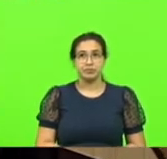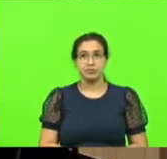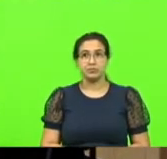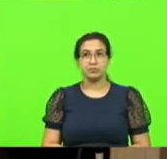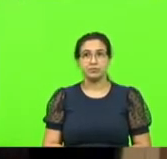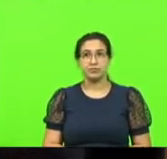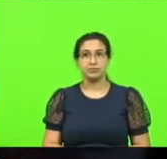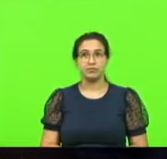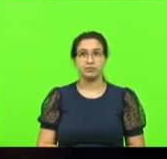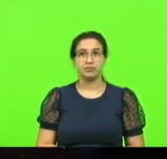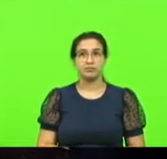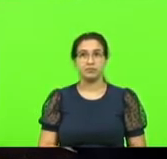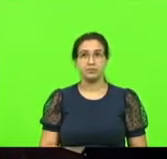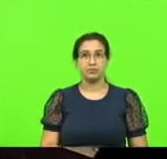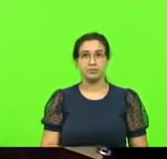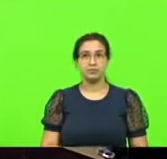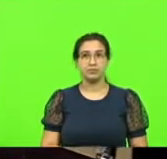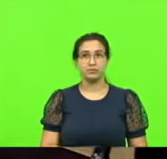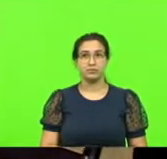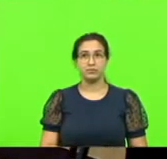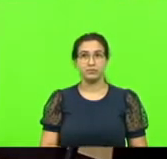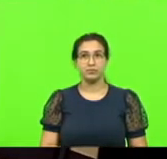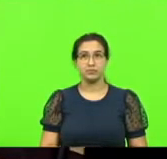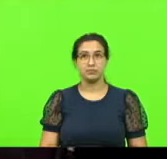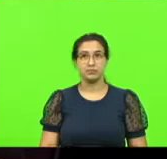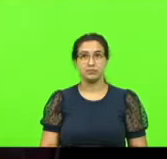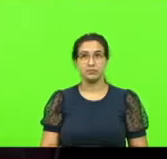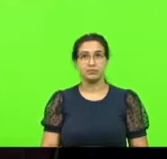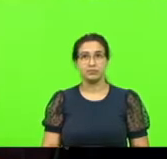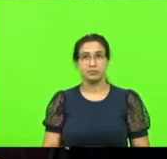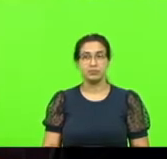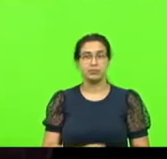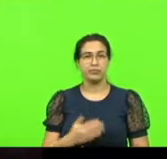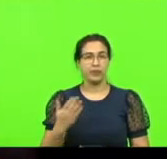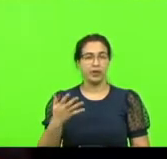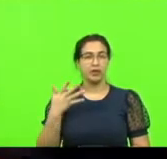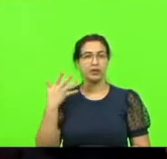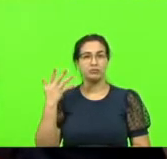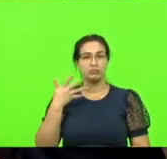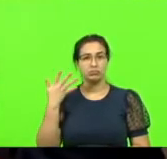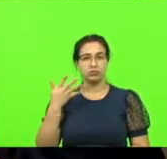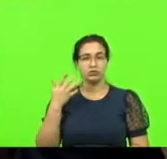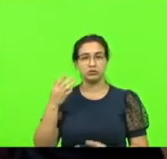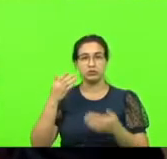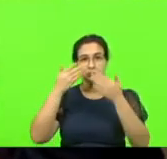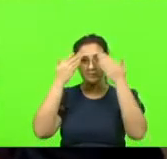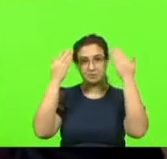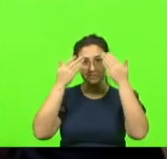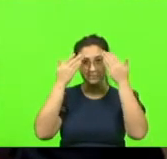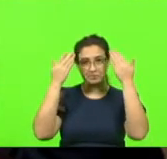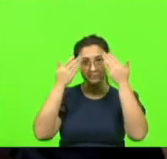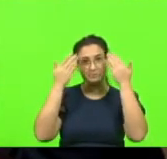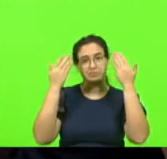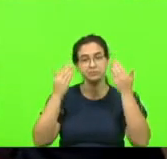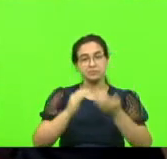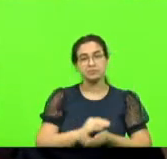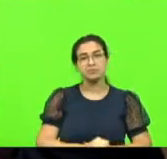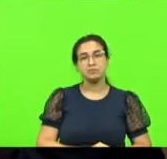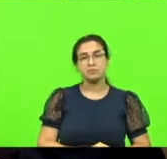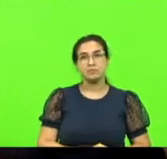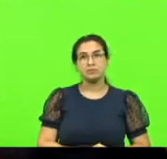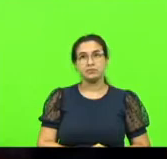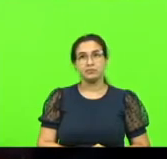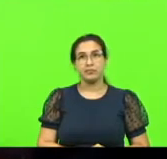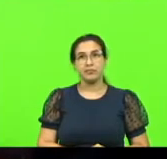Pela ordem, deputado Kennedy Nunes. Em virtude dessa fala do deputado Milton Schaefer, que